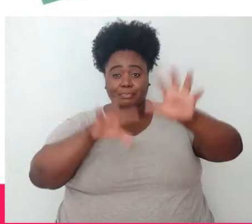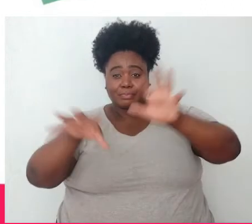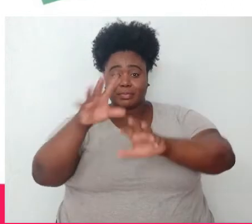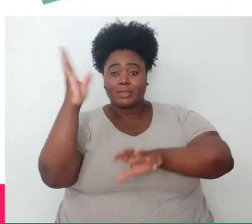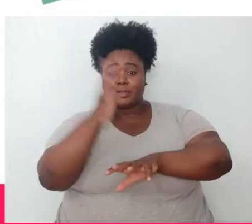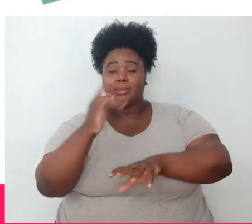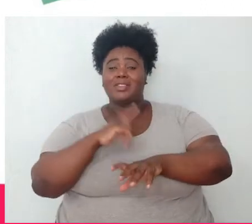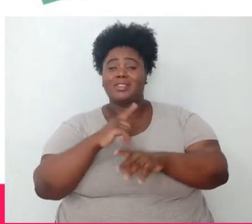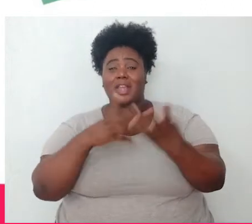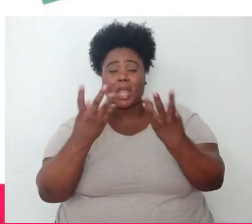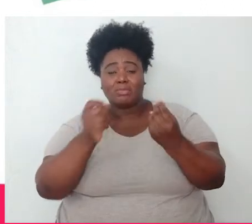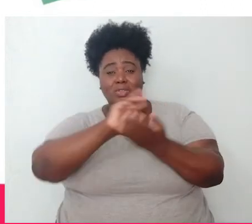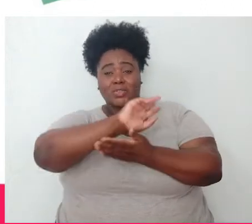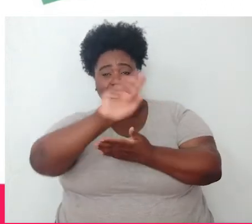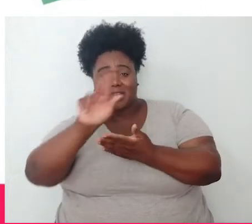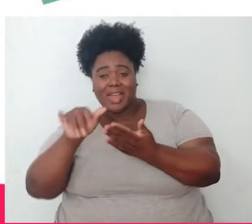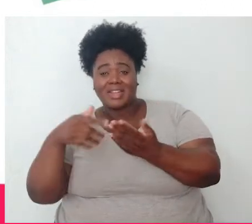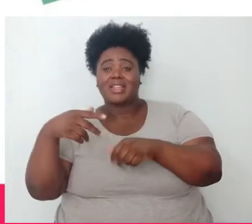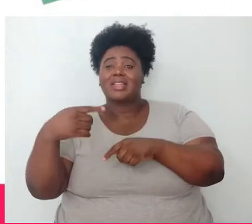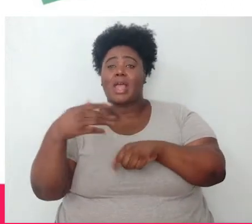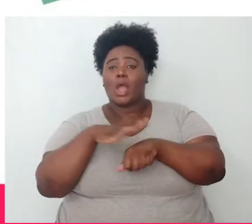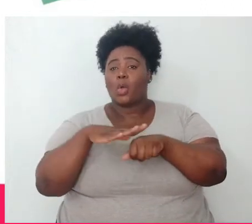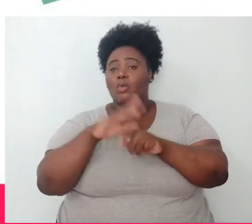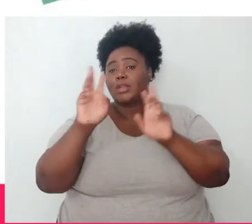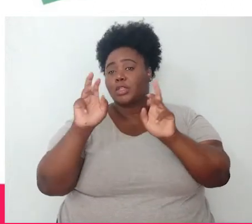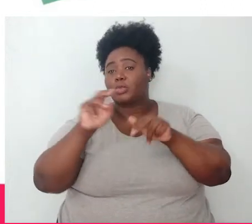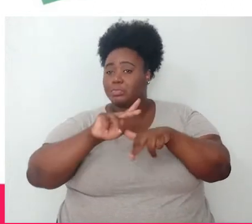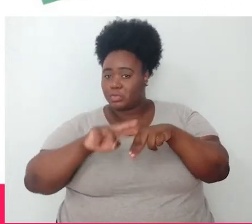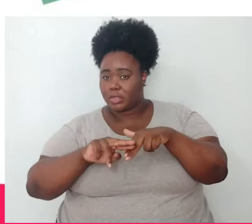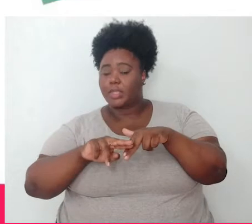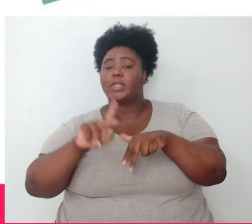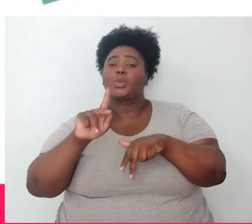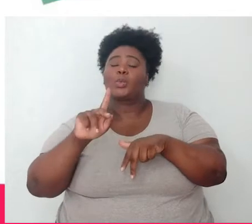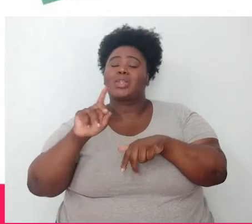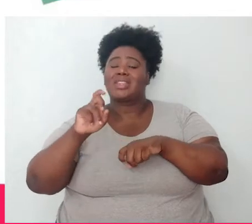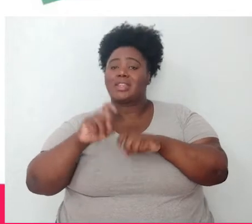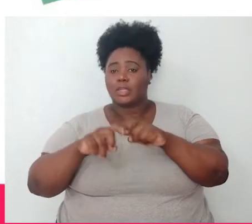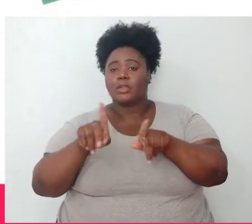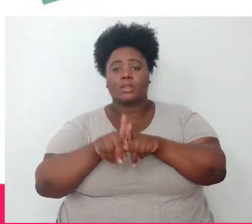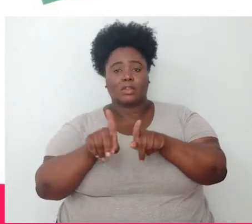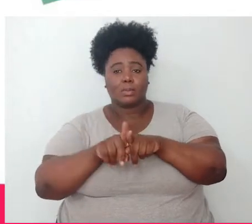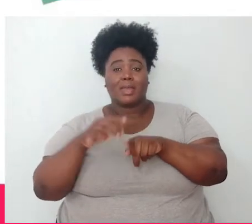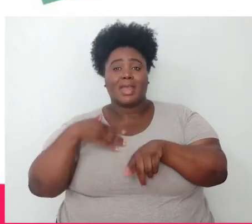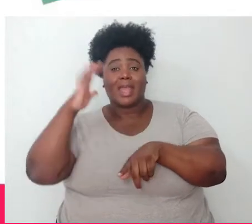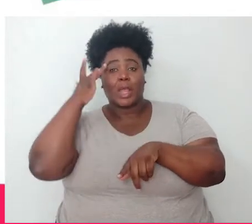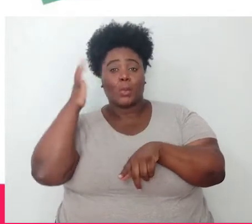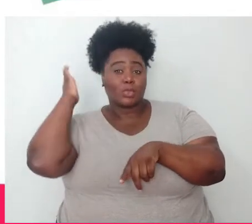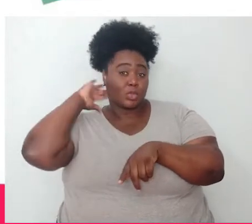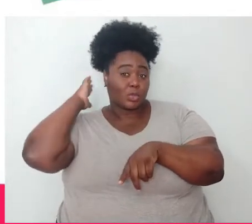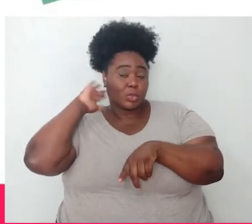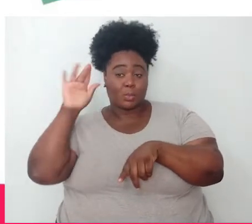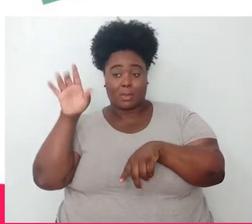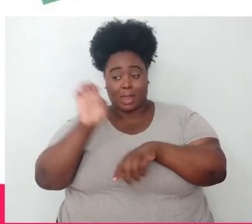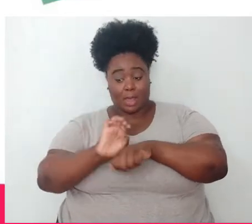muitas variantes, né, nos debates sobre gênero e sexualidade. Por exemplo, acho que no estado do Pará, a